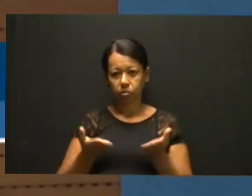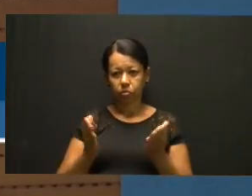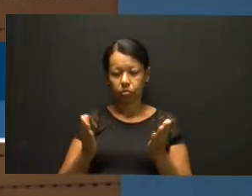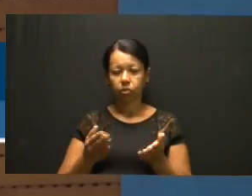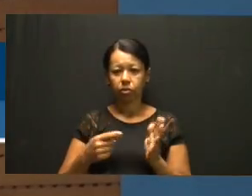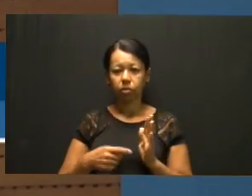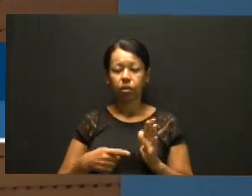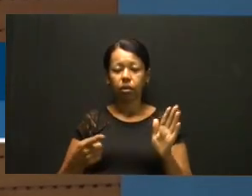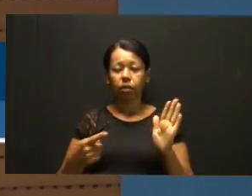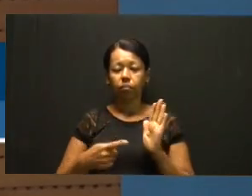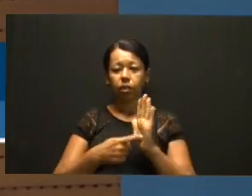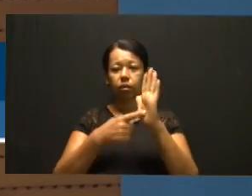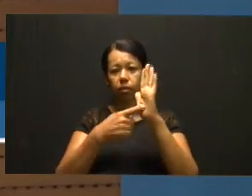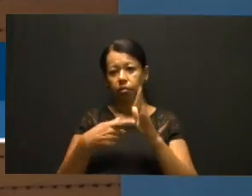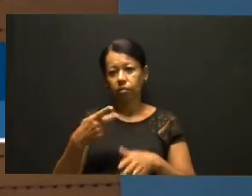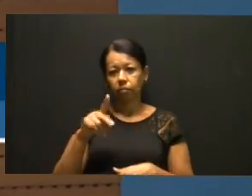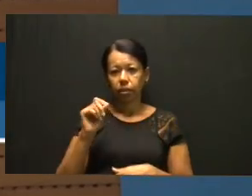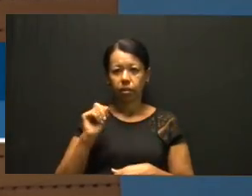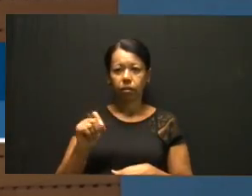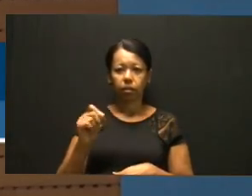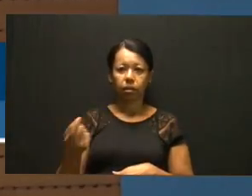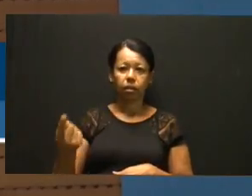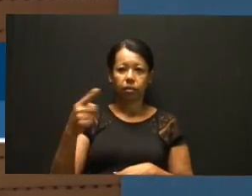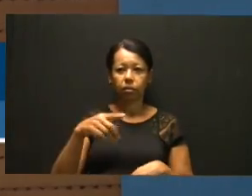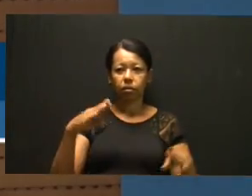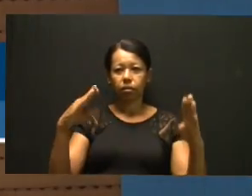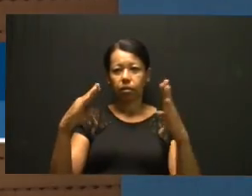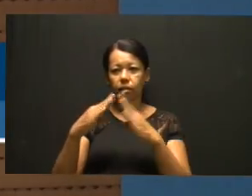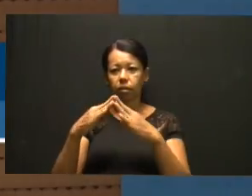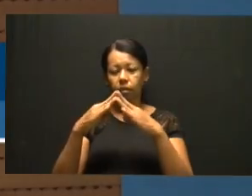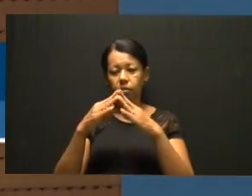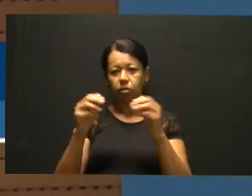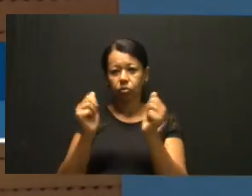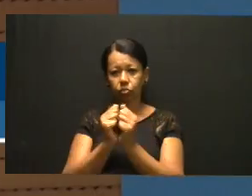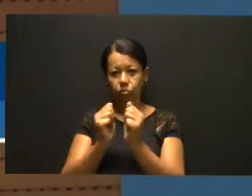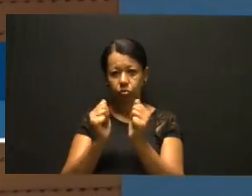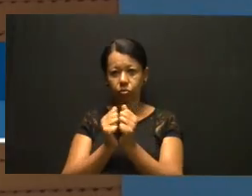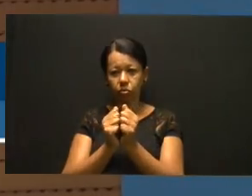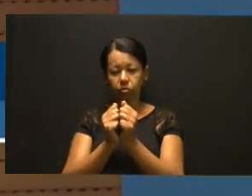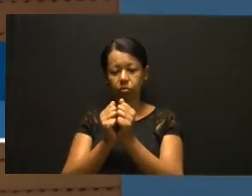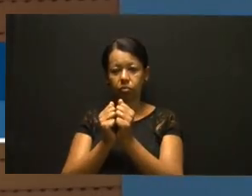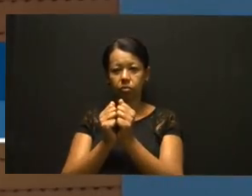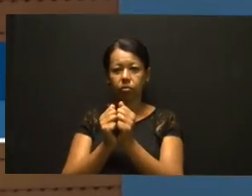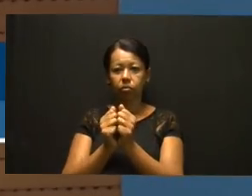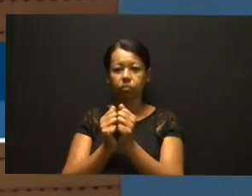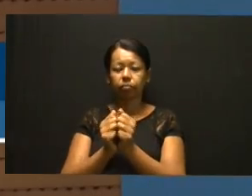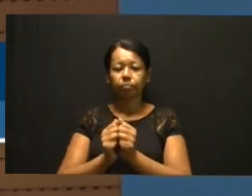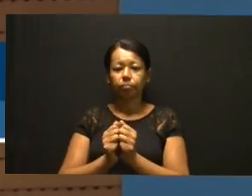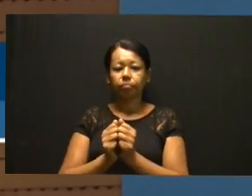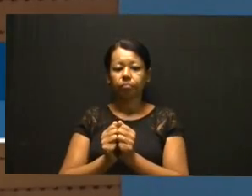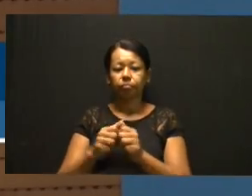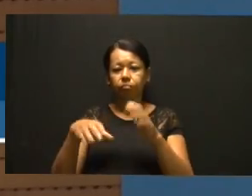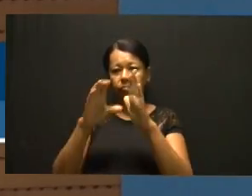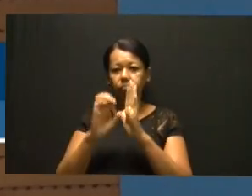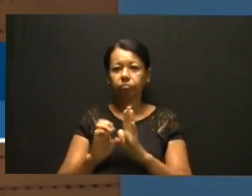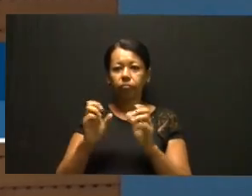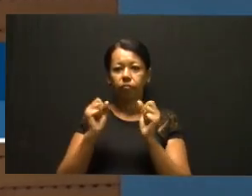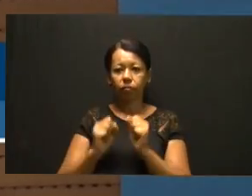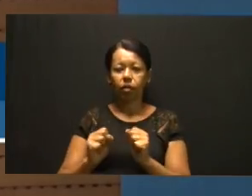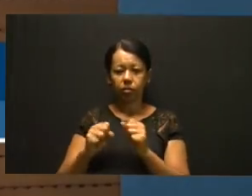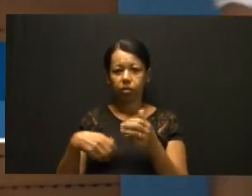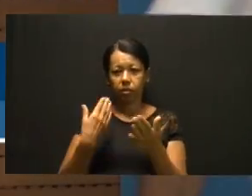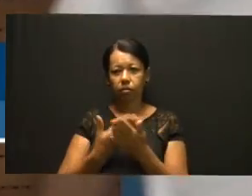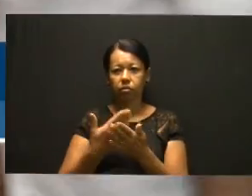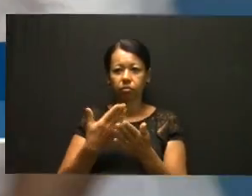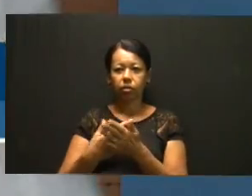nós apresentamos para que esta casa, juntamente ao Executivo, possa estudar todas